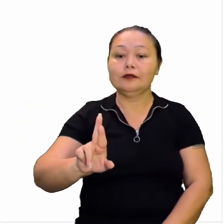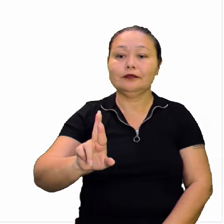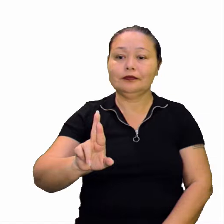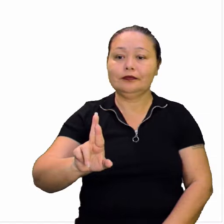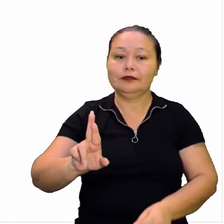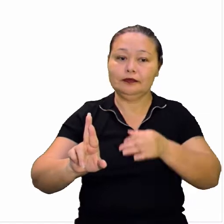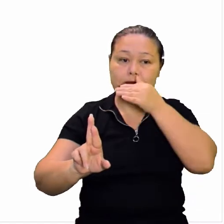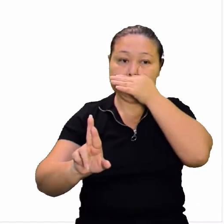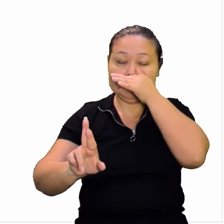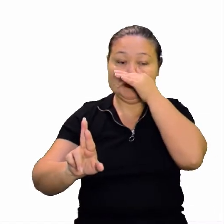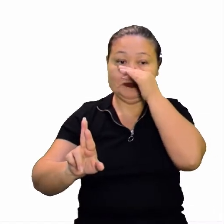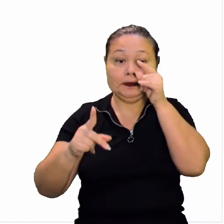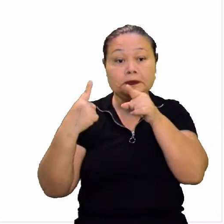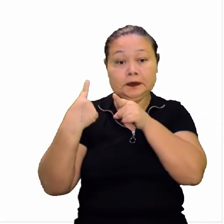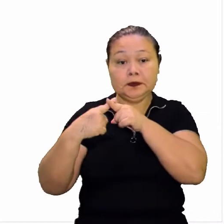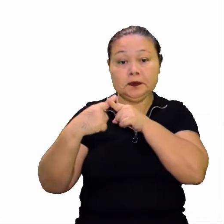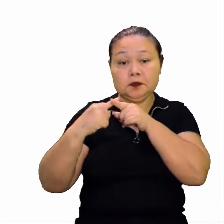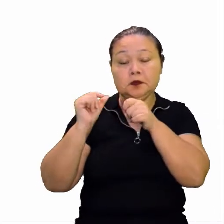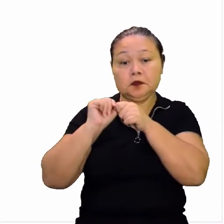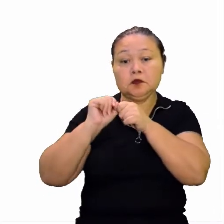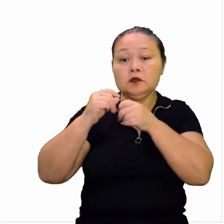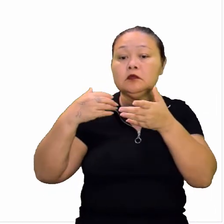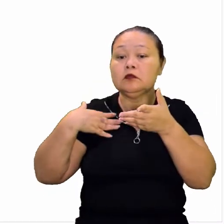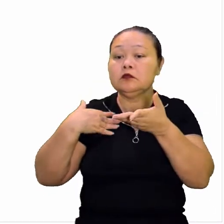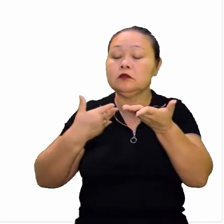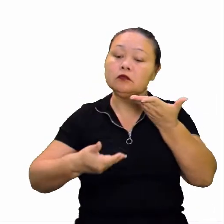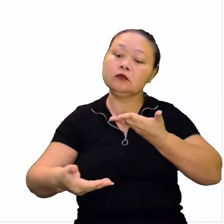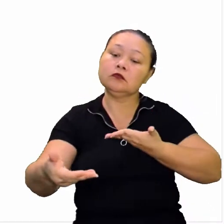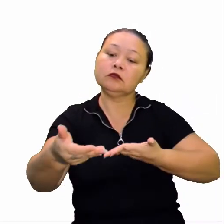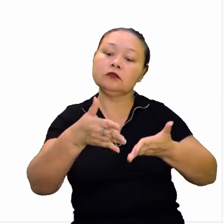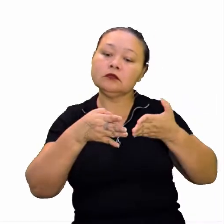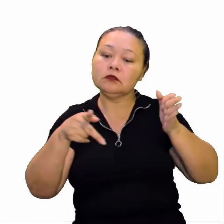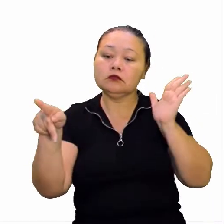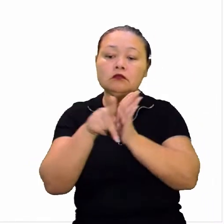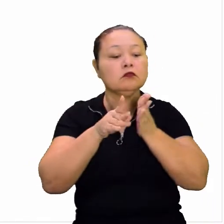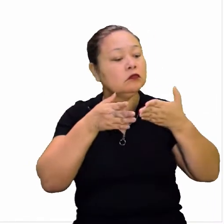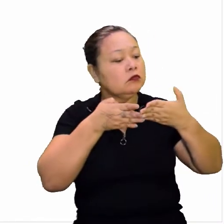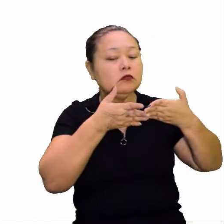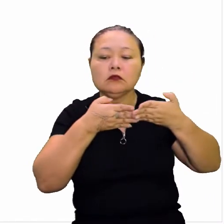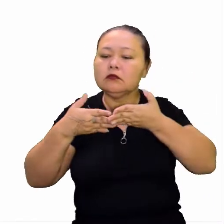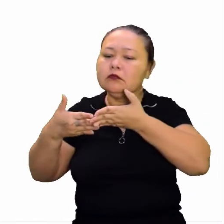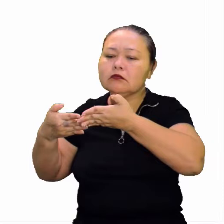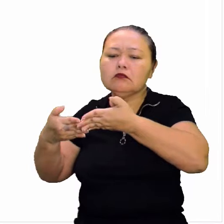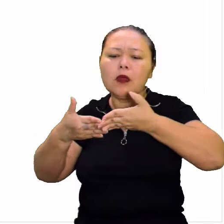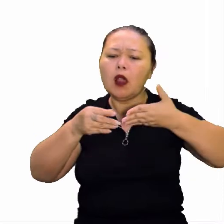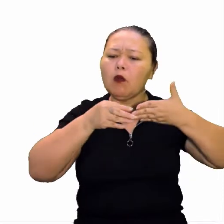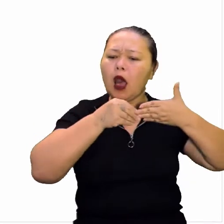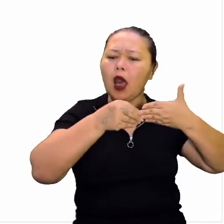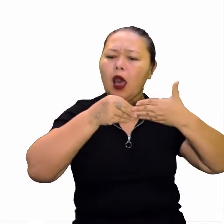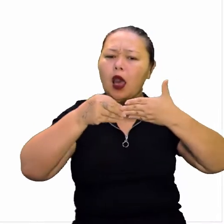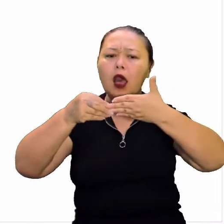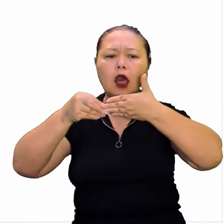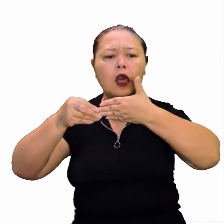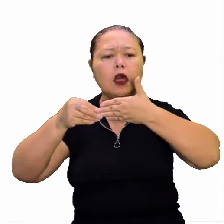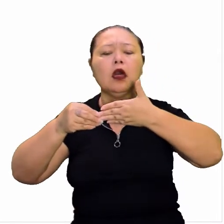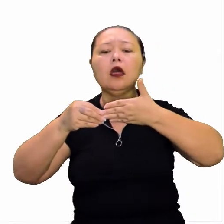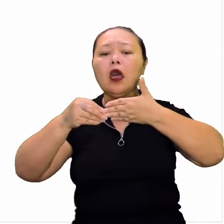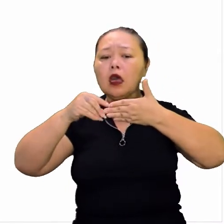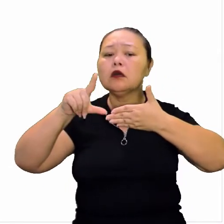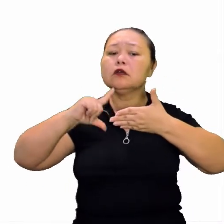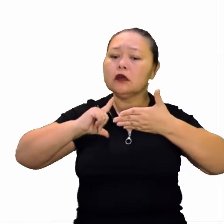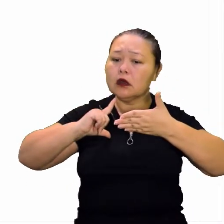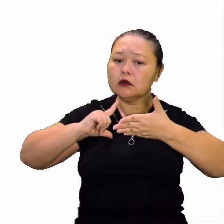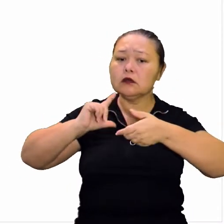ideia, né? Isso porque eles foram grandes mercadores marítimos. E eles irão